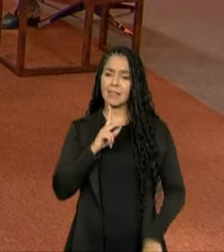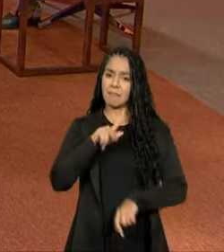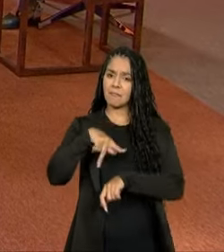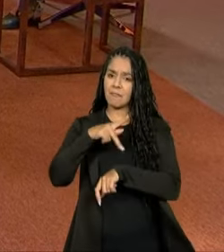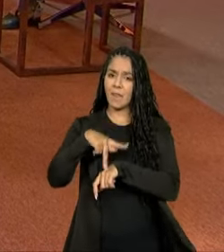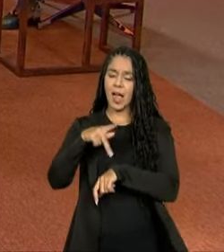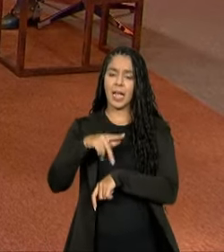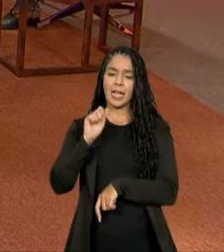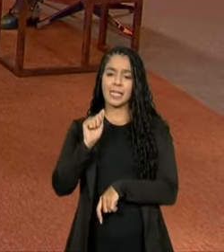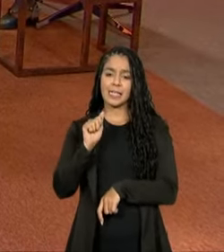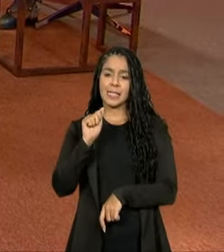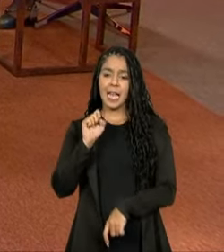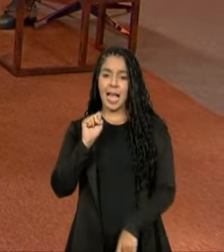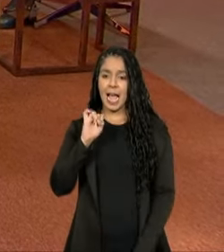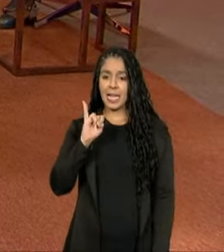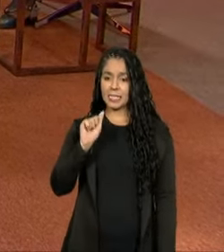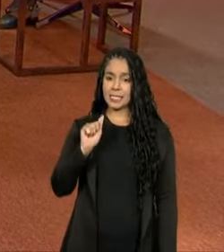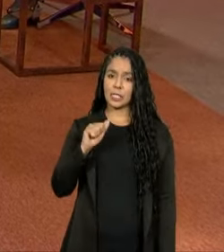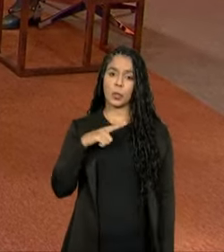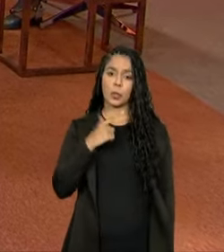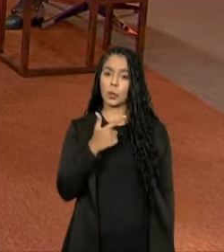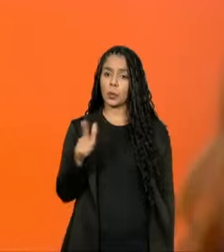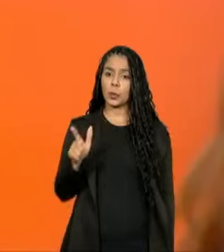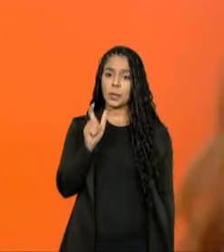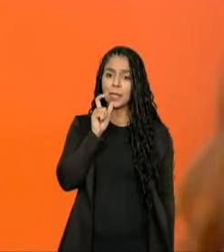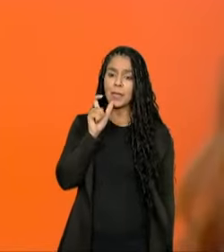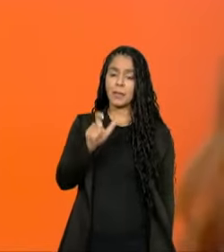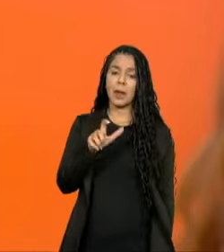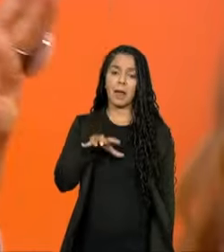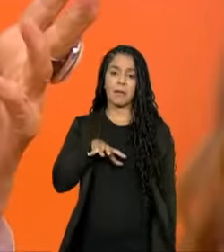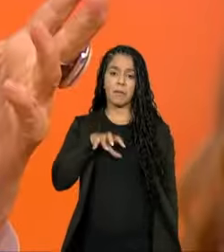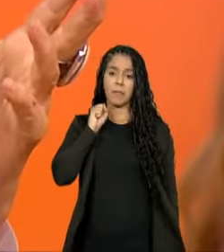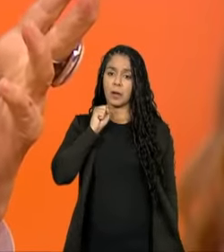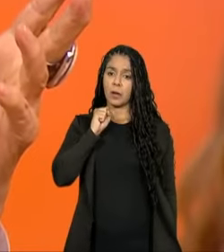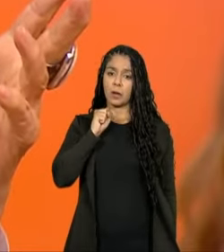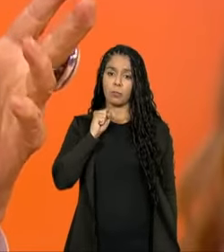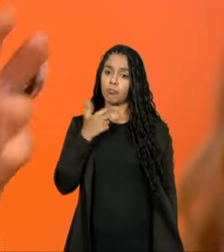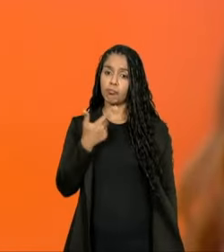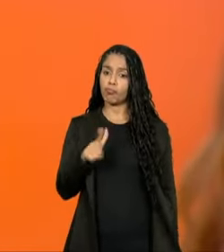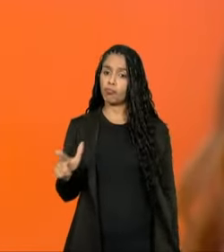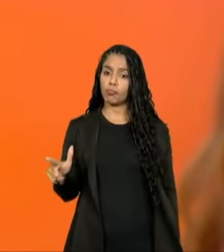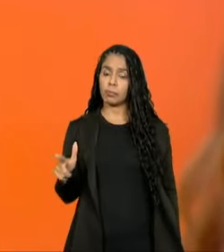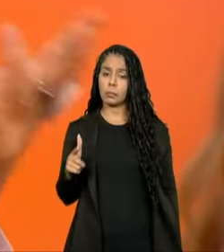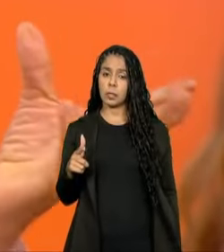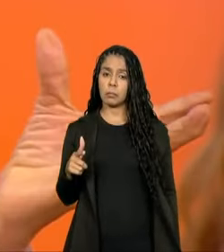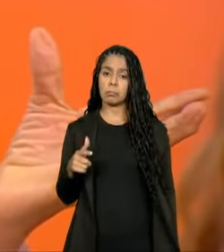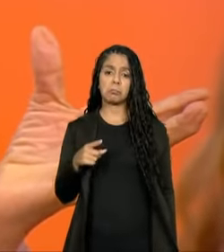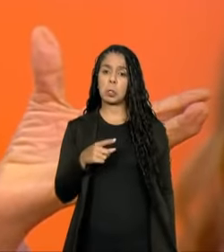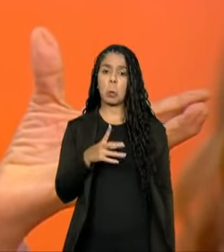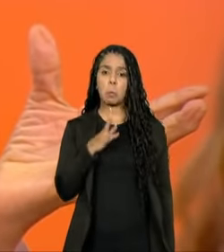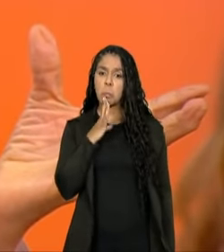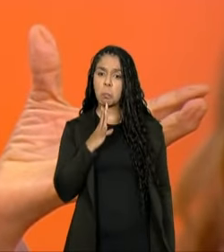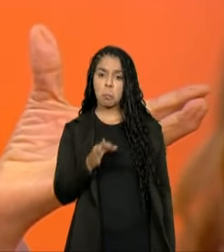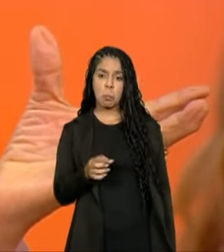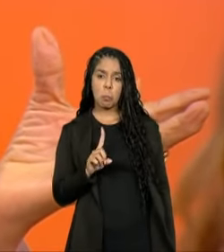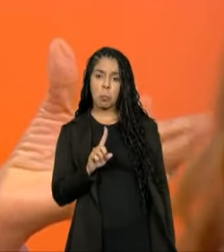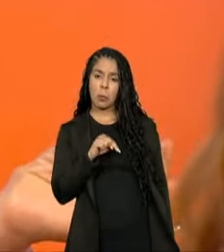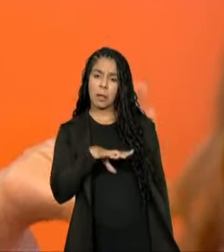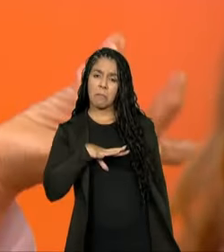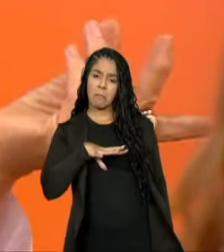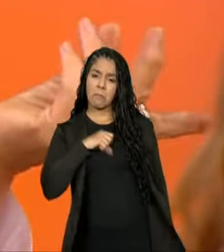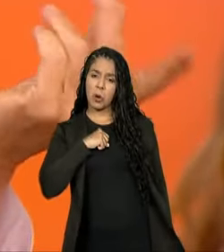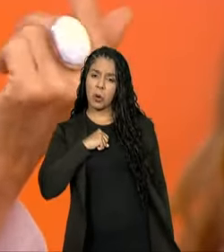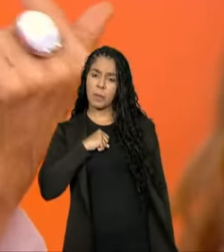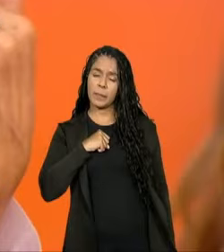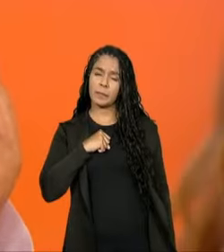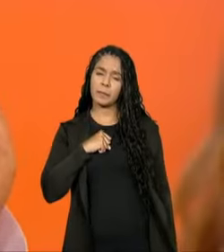tem uma palavra para menopausa. Não tem uma palavra sequer. Portanto, eles não reconhecem a existência daquele negócio.